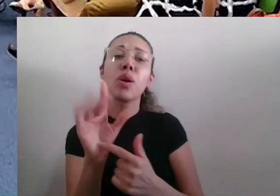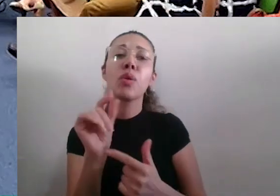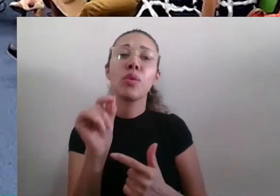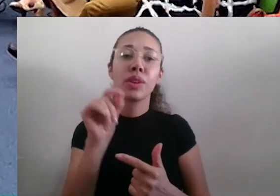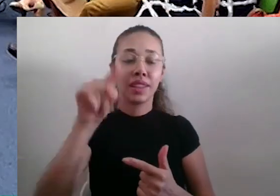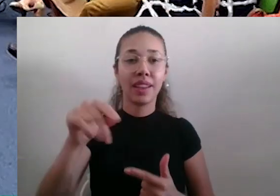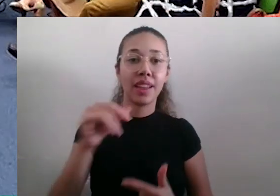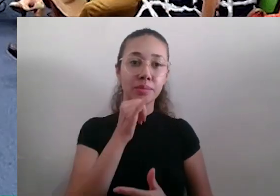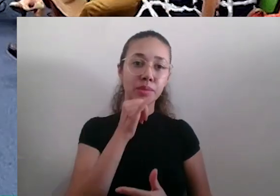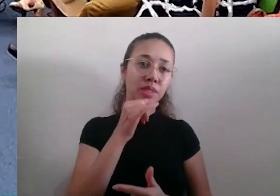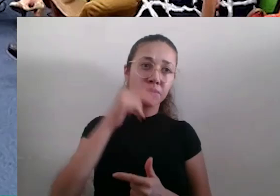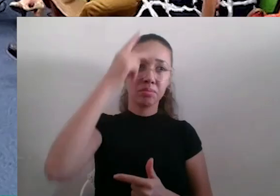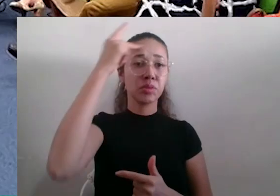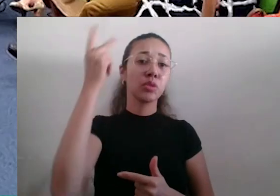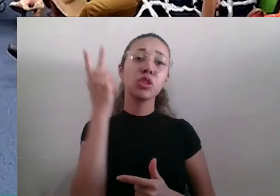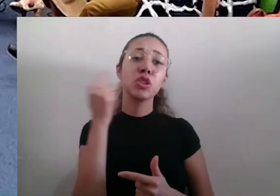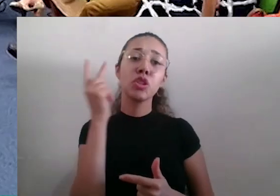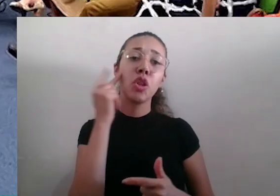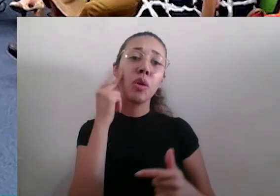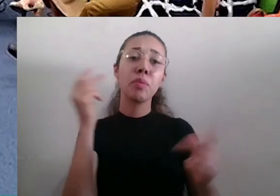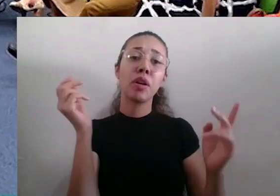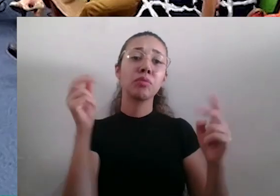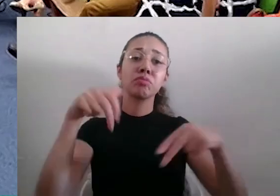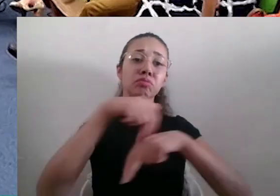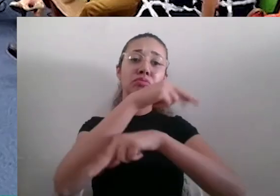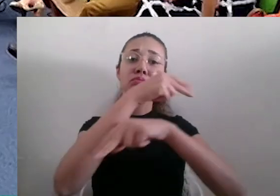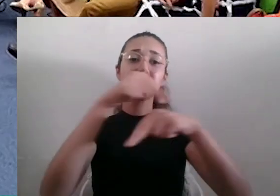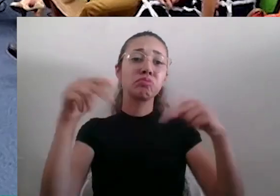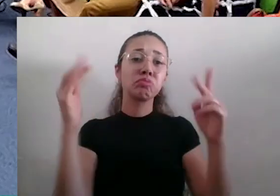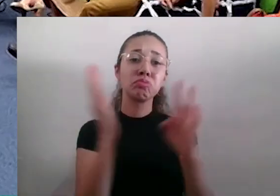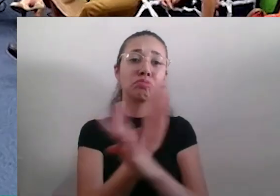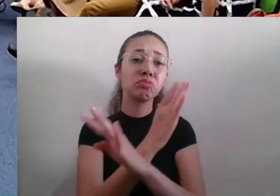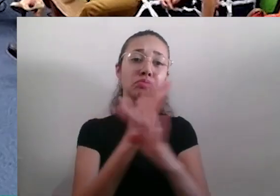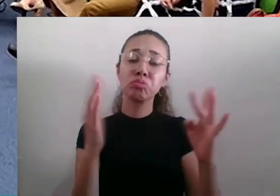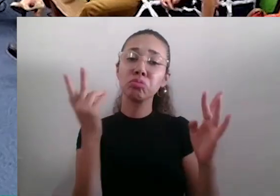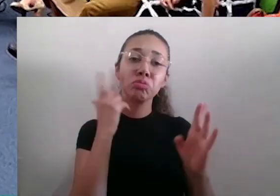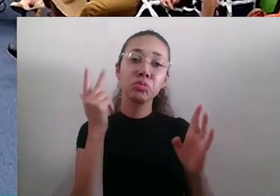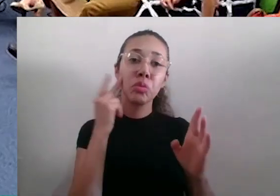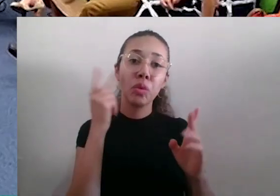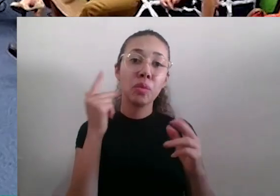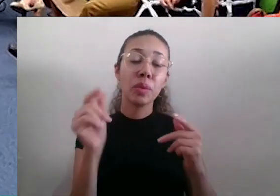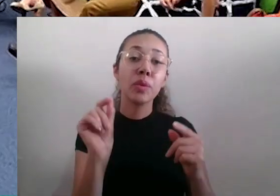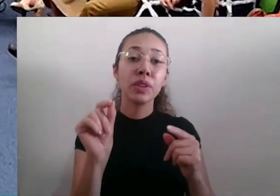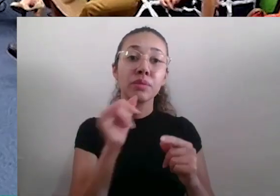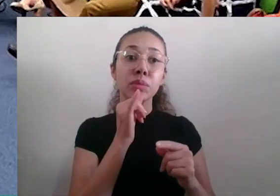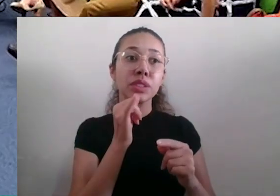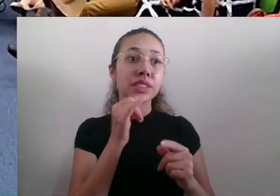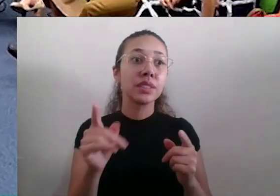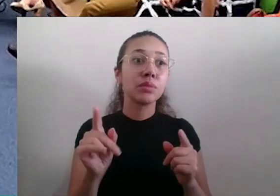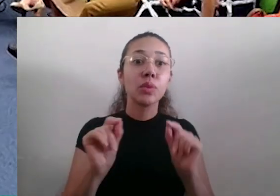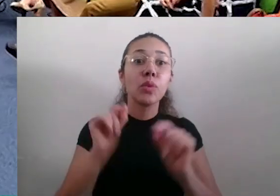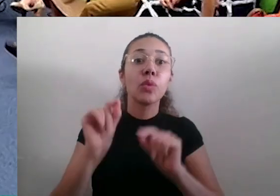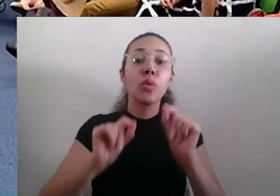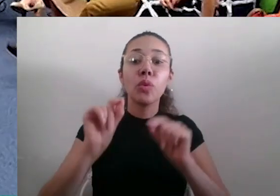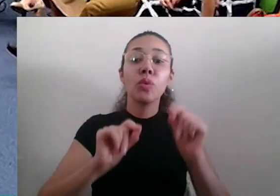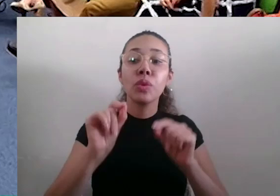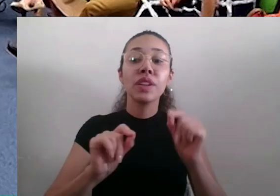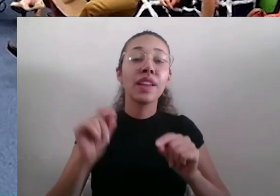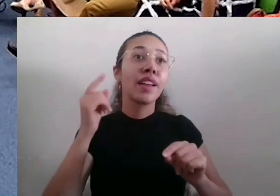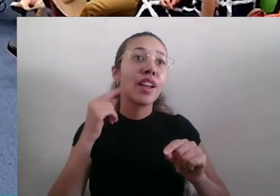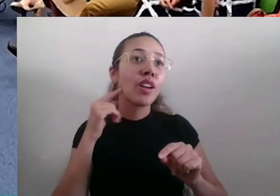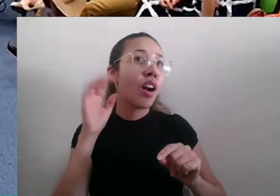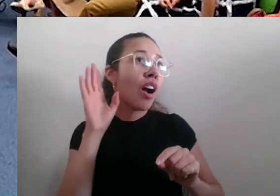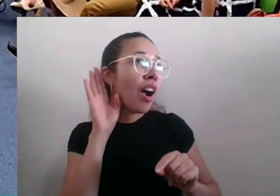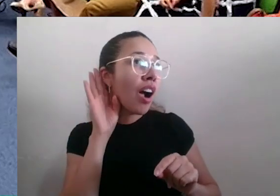eh você nunca como como tem em algum episódio do apresenta dizendo você nunca sabe o que que você vai ouvir né você